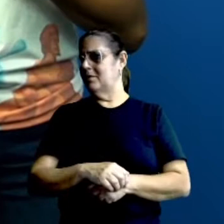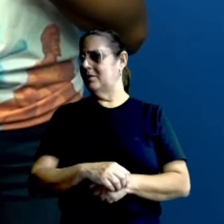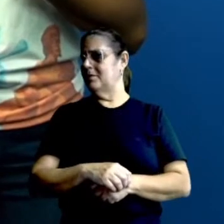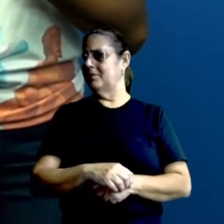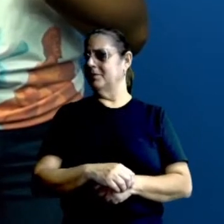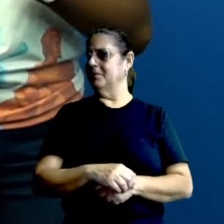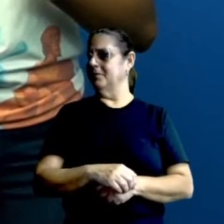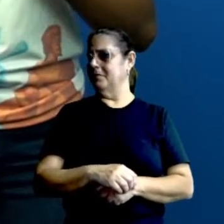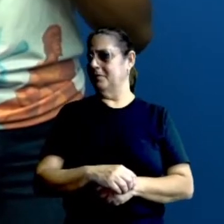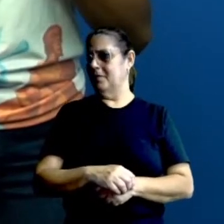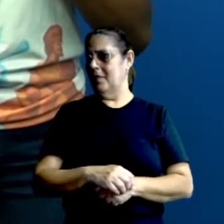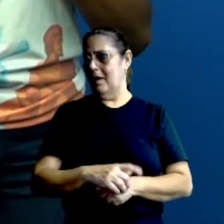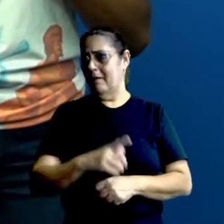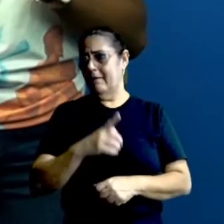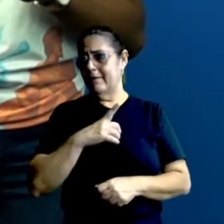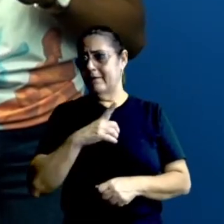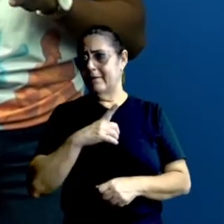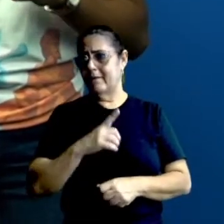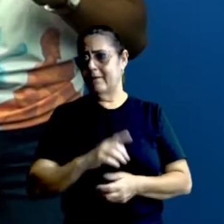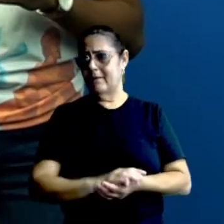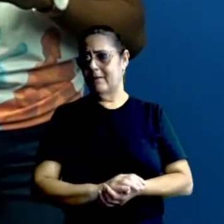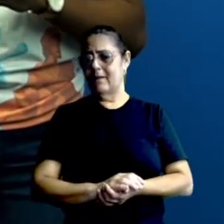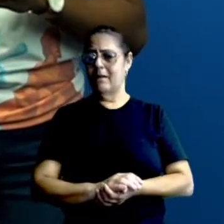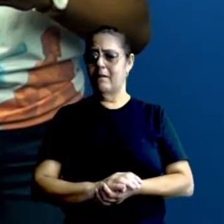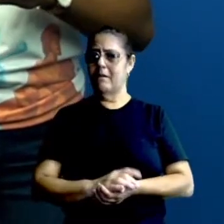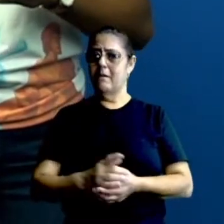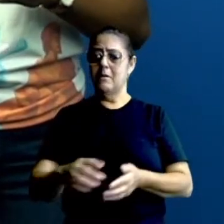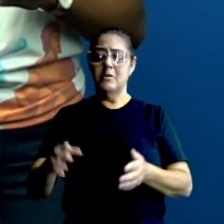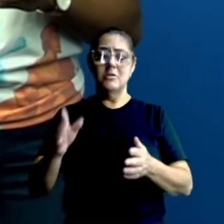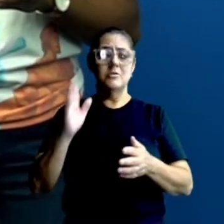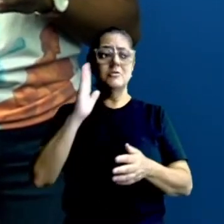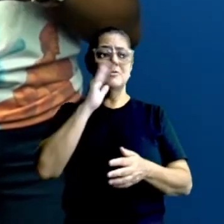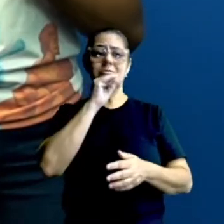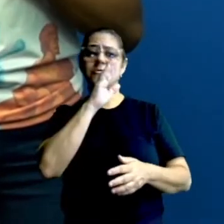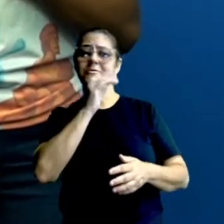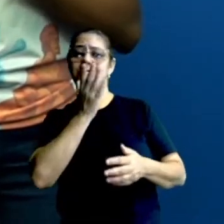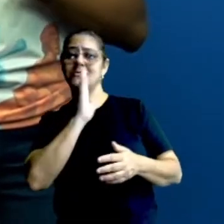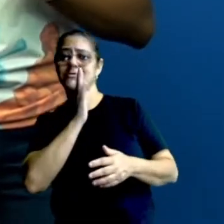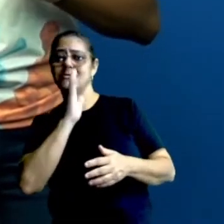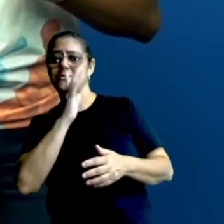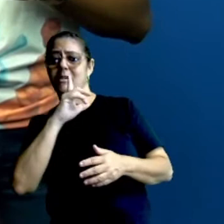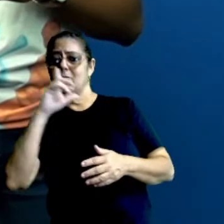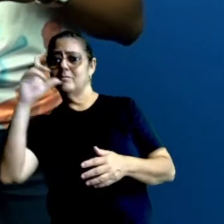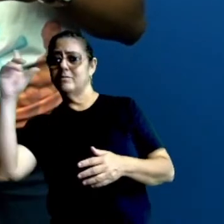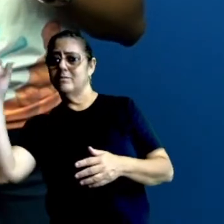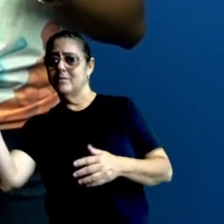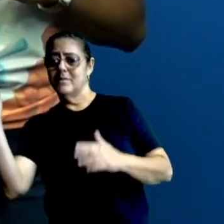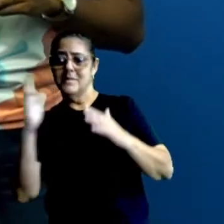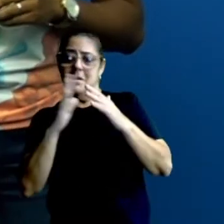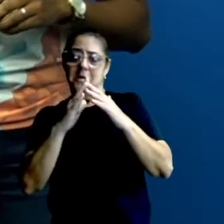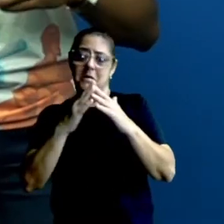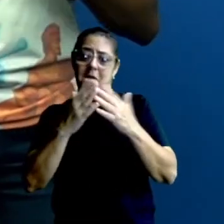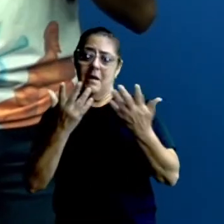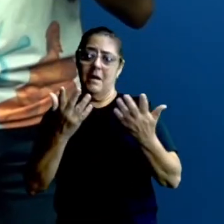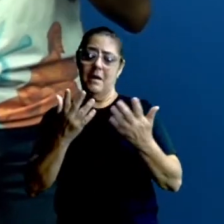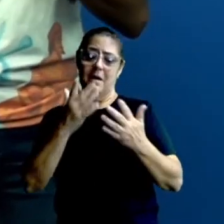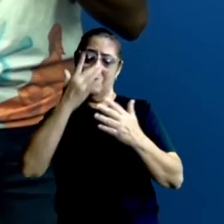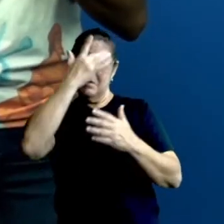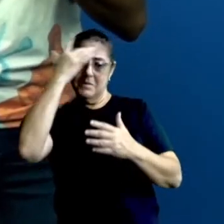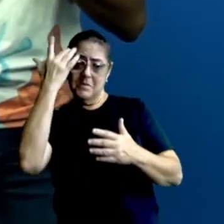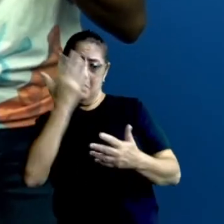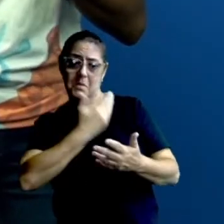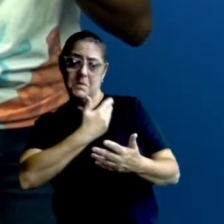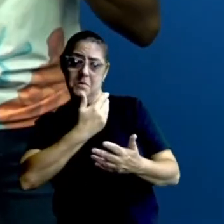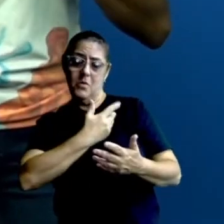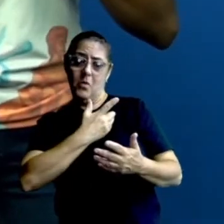a todos. E esse good night é quando você vai se despedir, ou quando você está saindo da casa de alguém, ou quando você